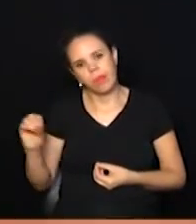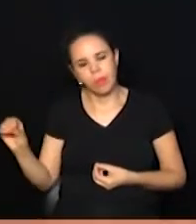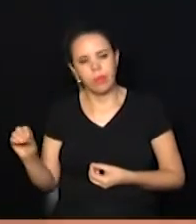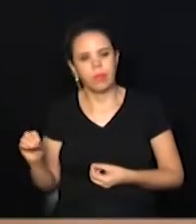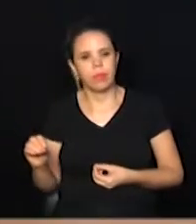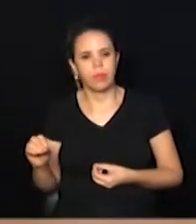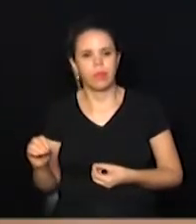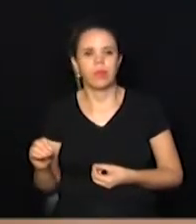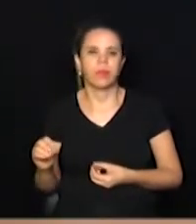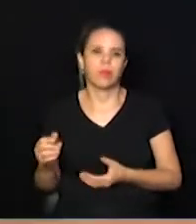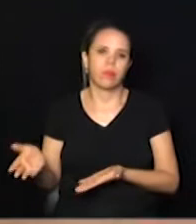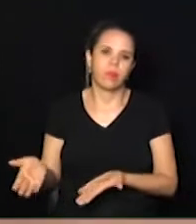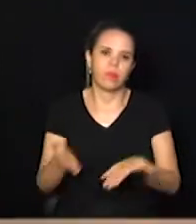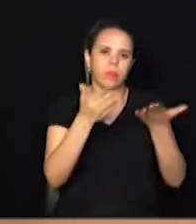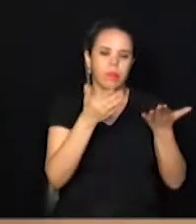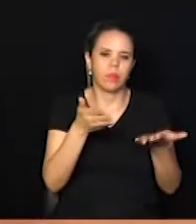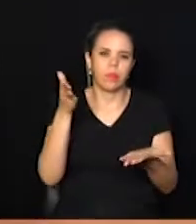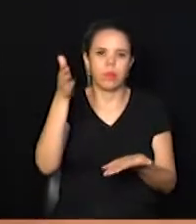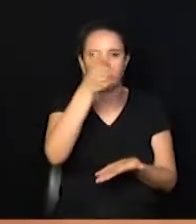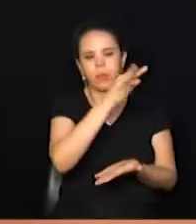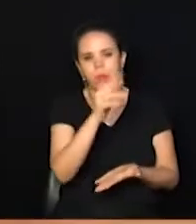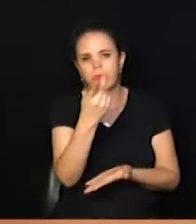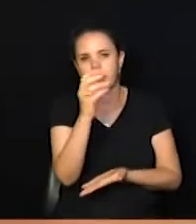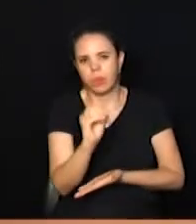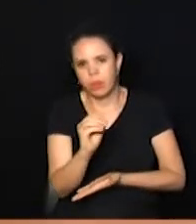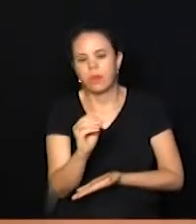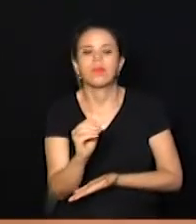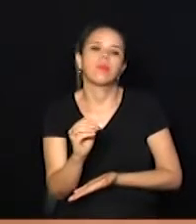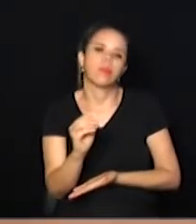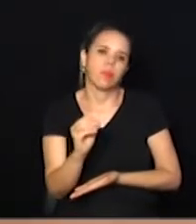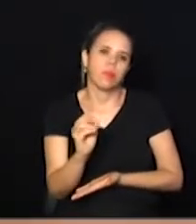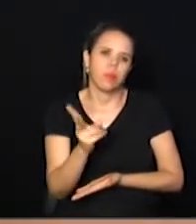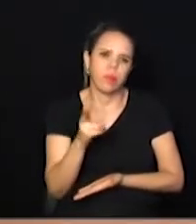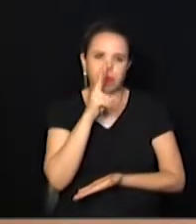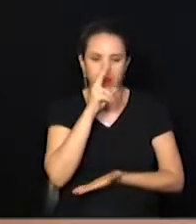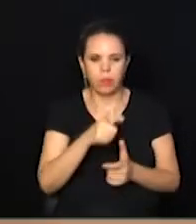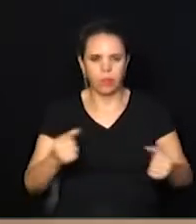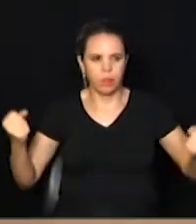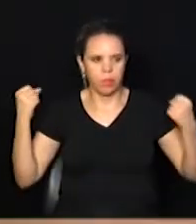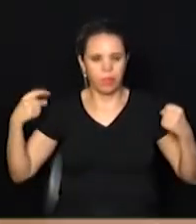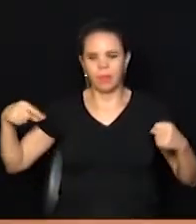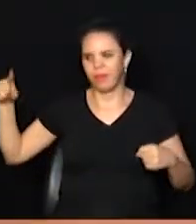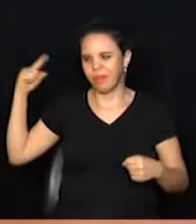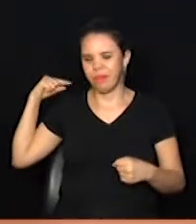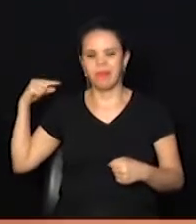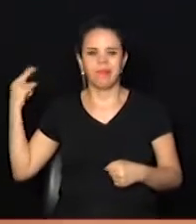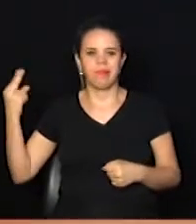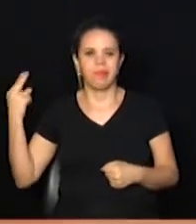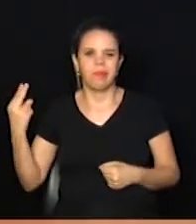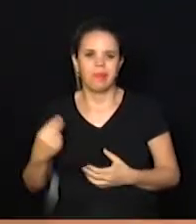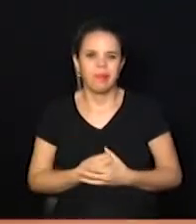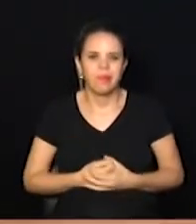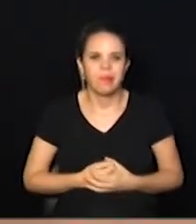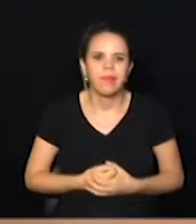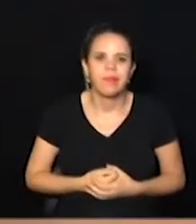carregando ele nas costas, do Tiãozinho, já era forte, não, Otávio? Do Tiãozinho